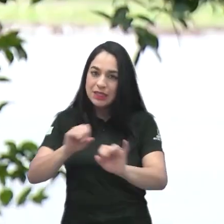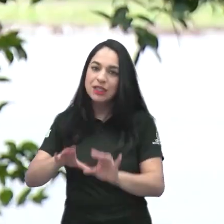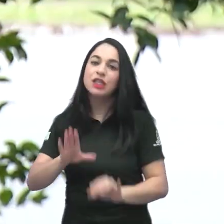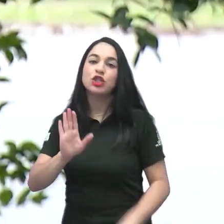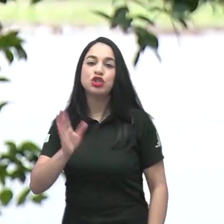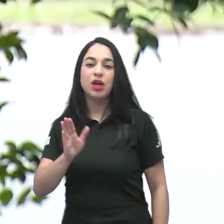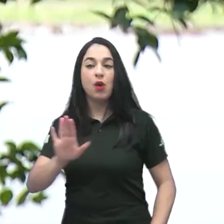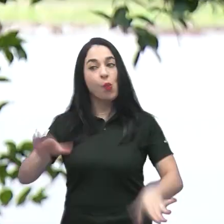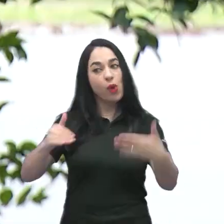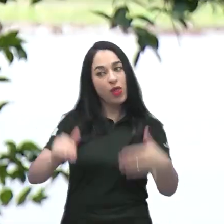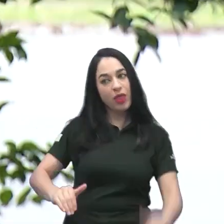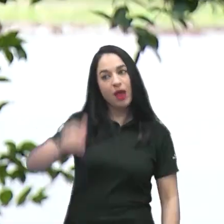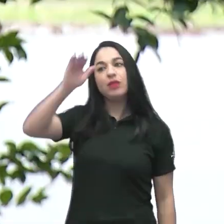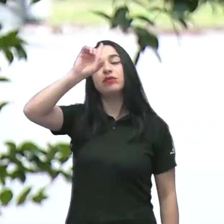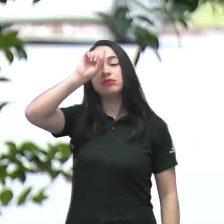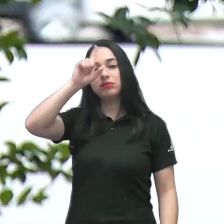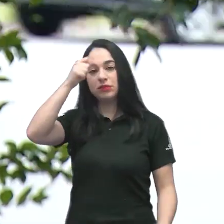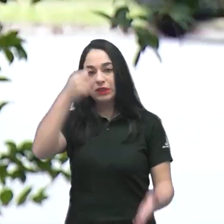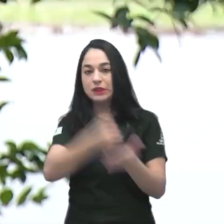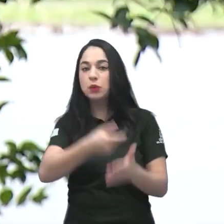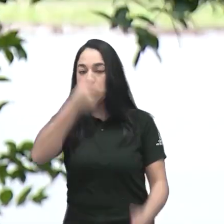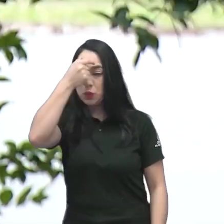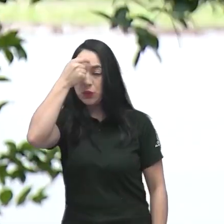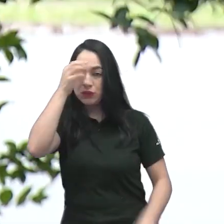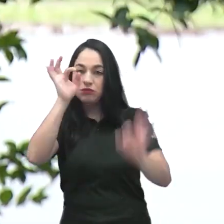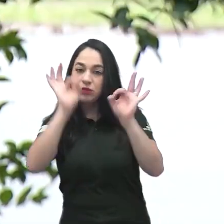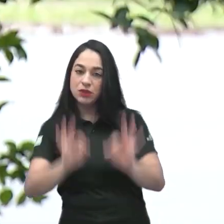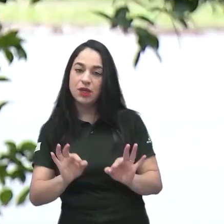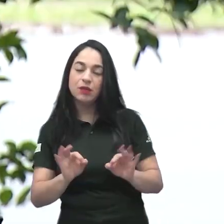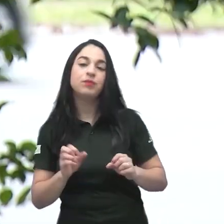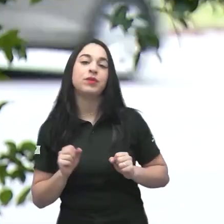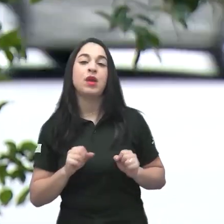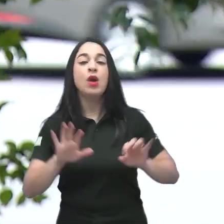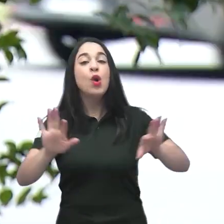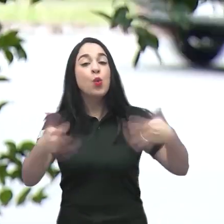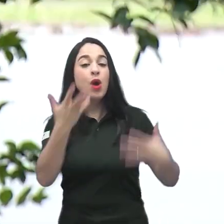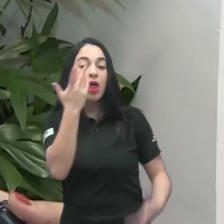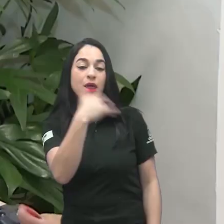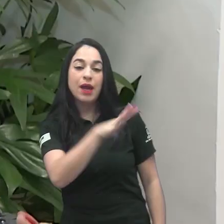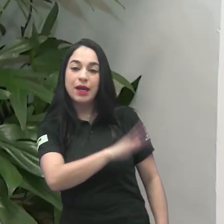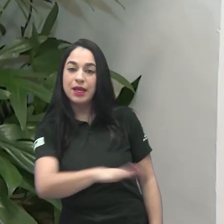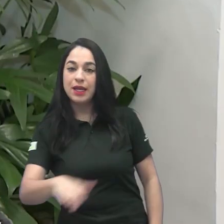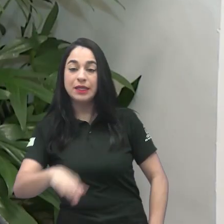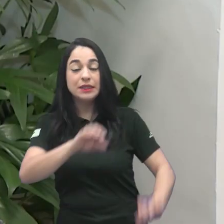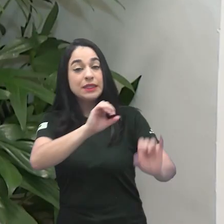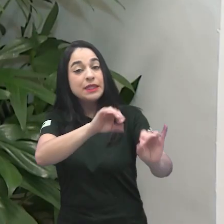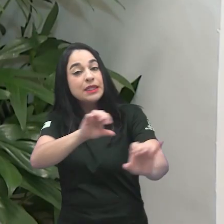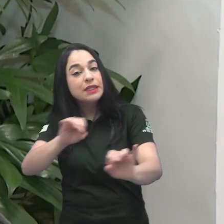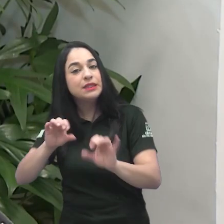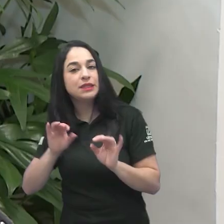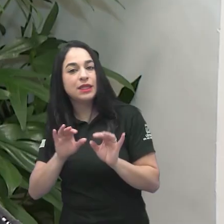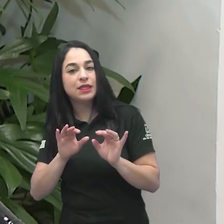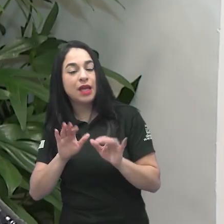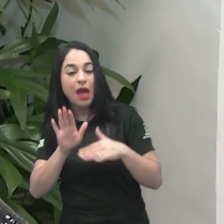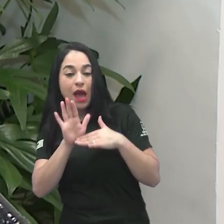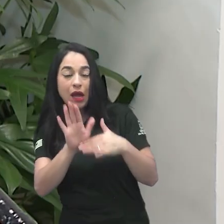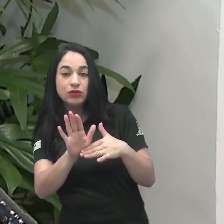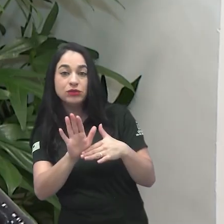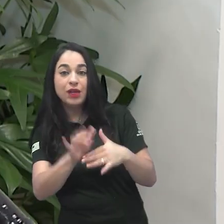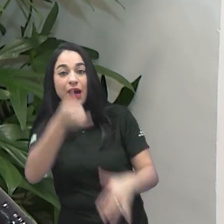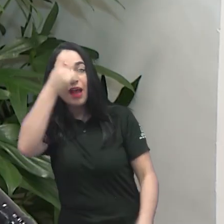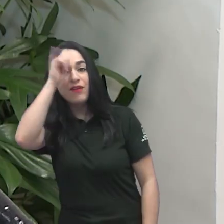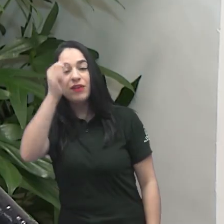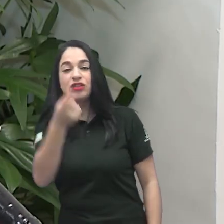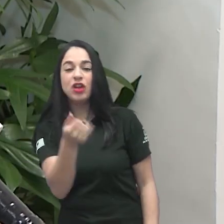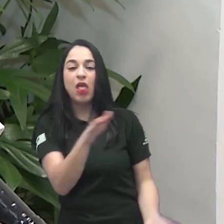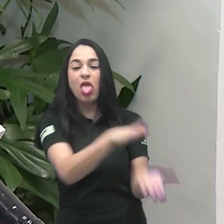o melhor caminho para tornar adultos mais conscientes nas decisões financeiras. Quando nós ensinamos as crianças, nós conseguimos